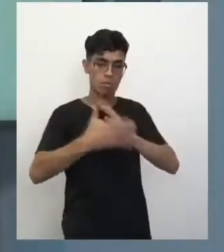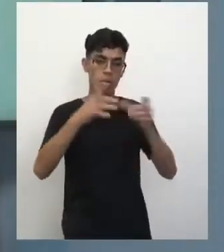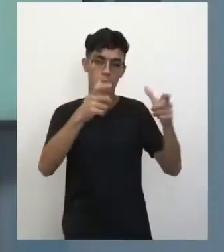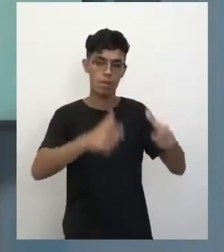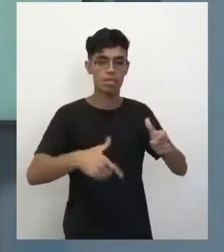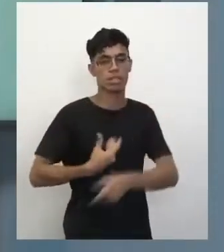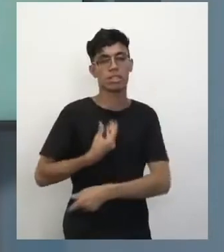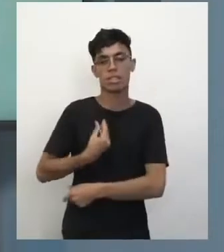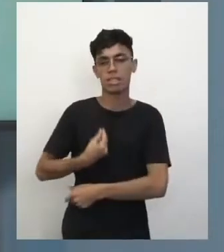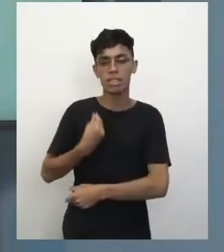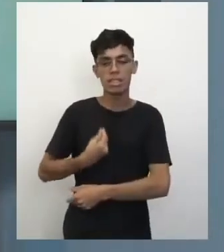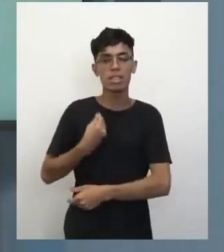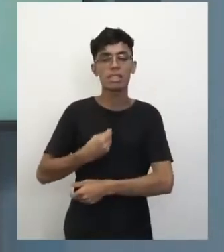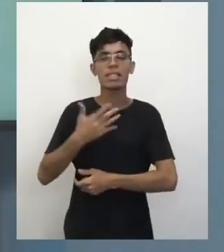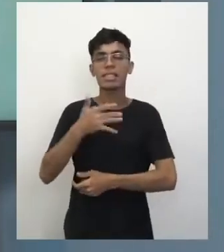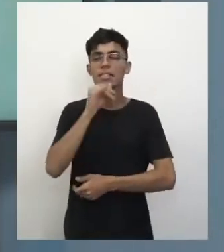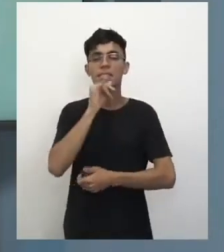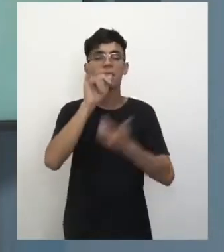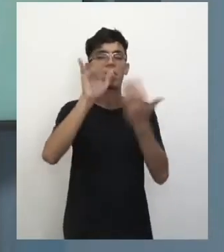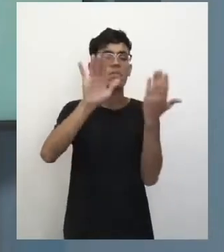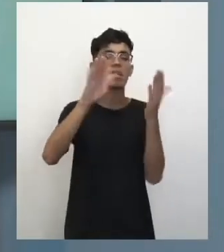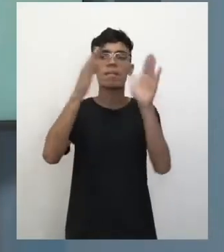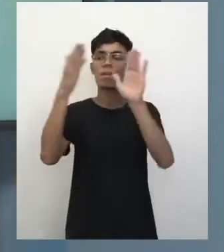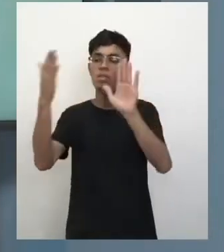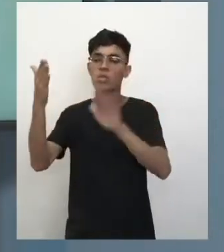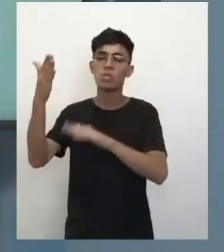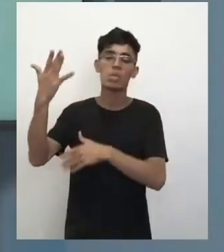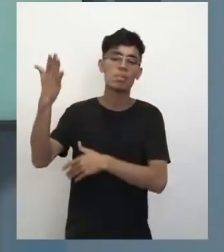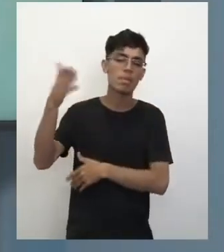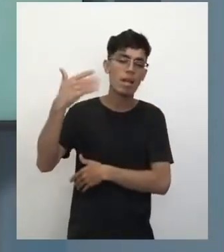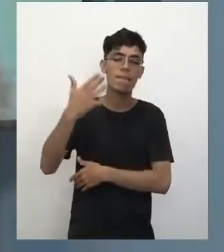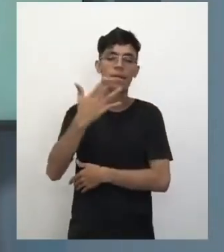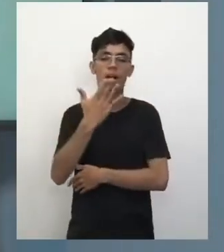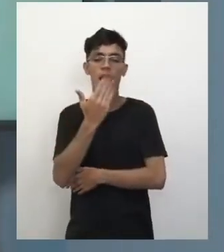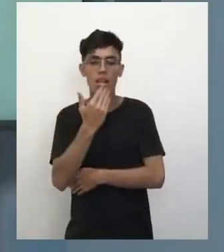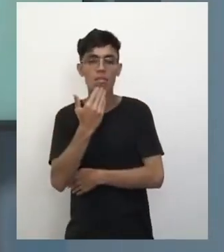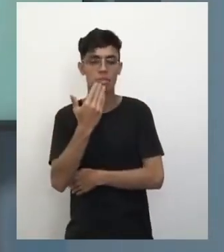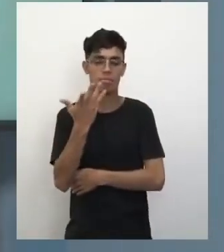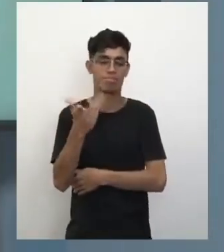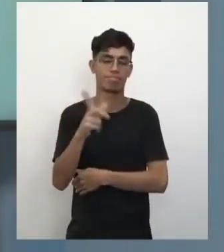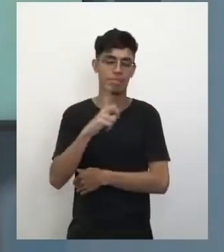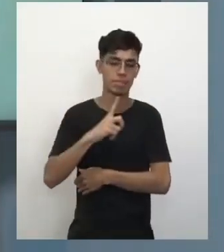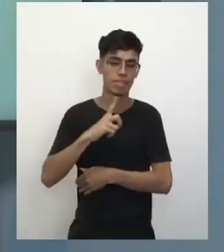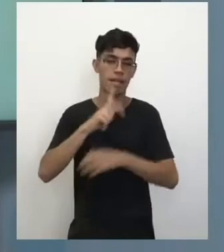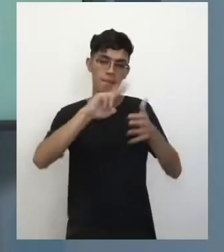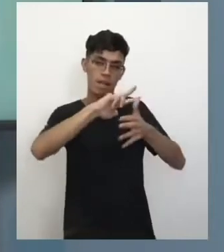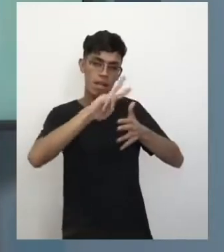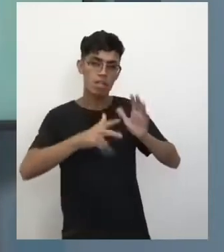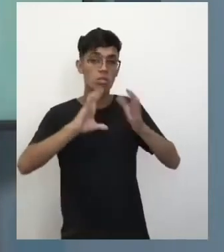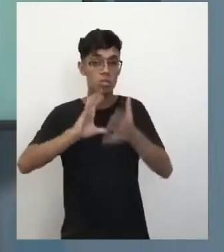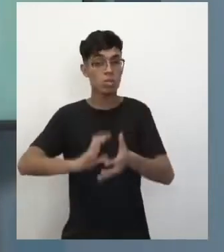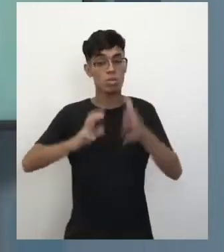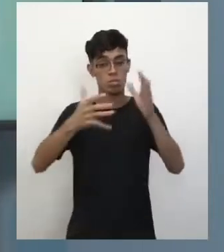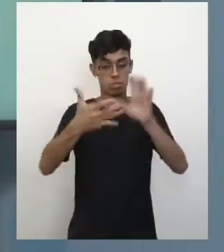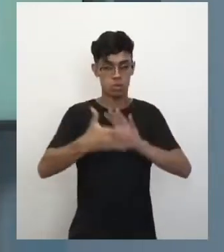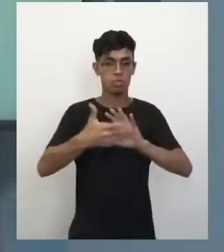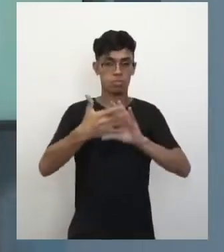ele estava, a disposição de alimento, tipo de clima, etc. Tá?